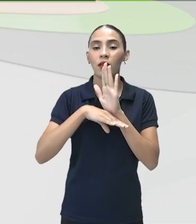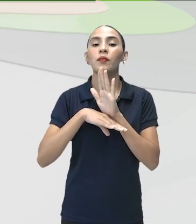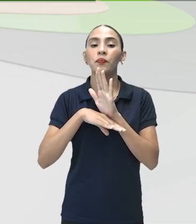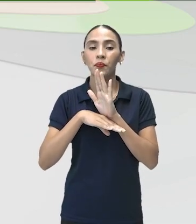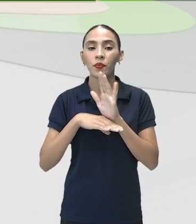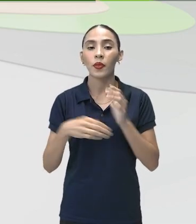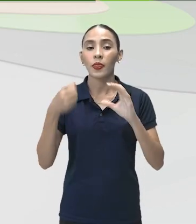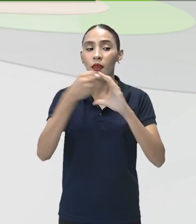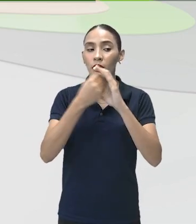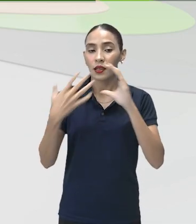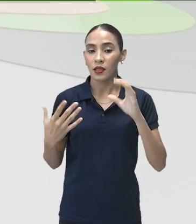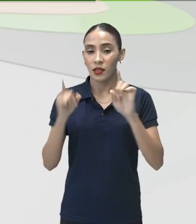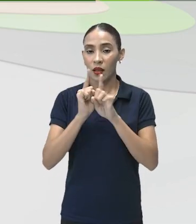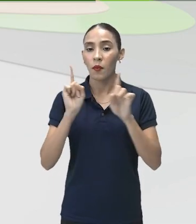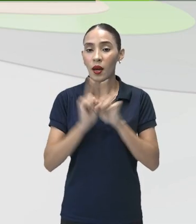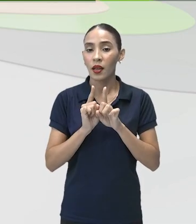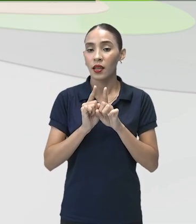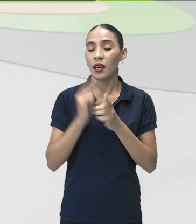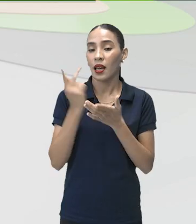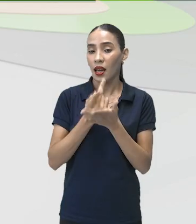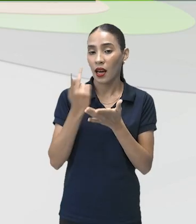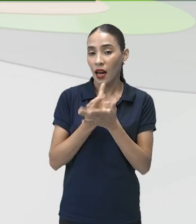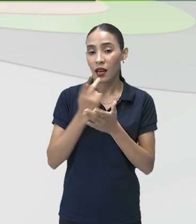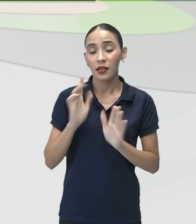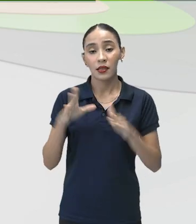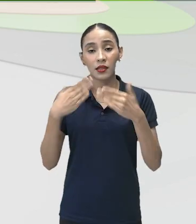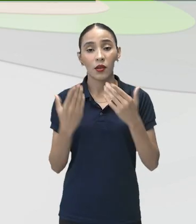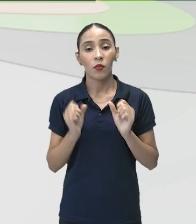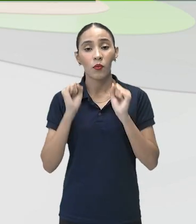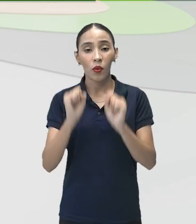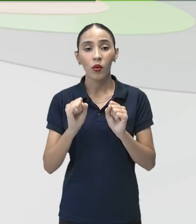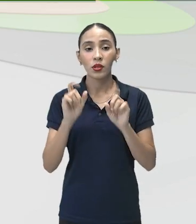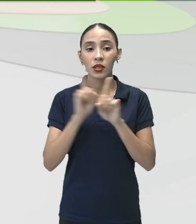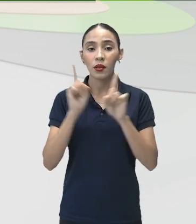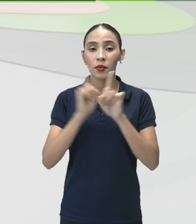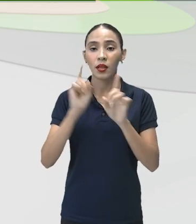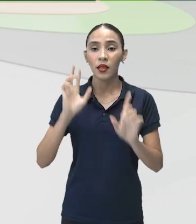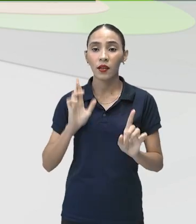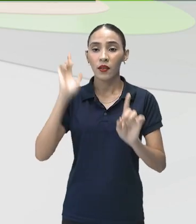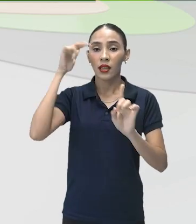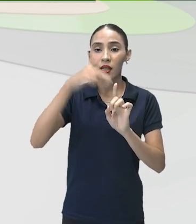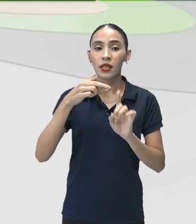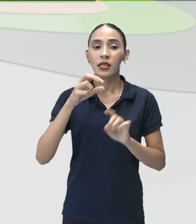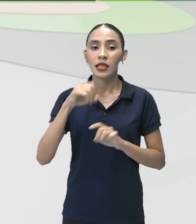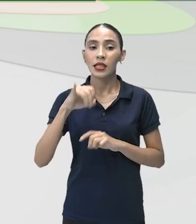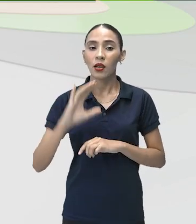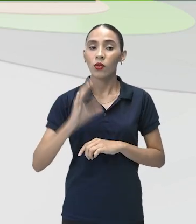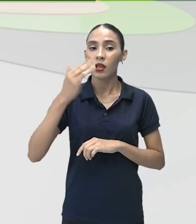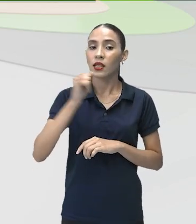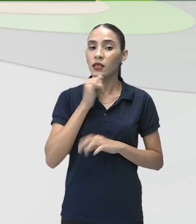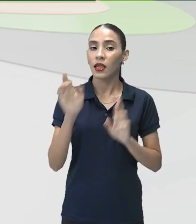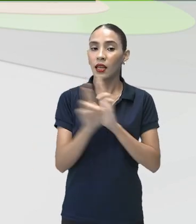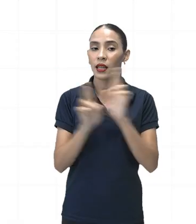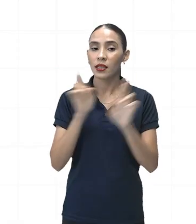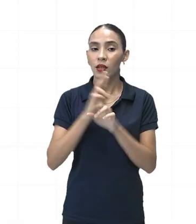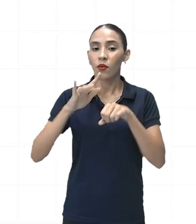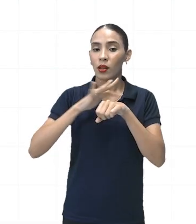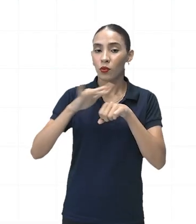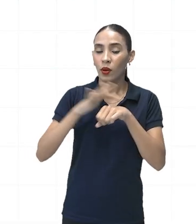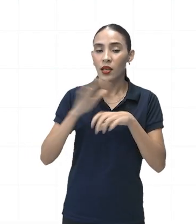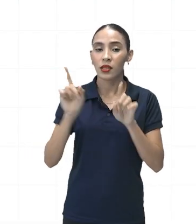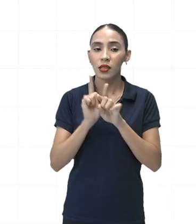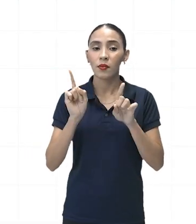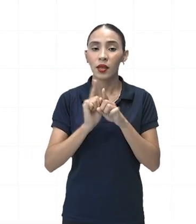de características errôneas. E isso pode estar ligado, por exemplo, quando ocorrem mudanças com relação a